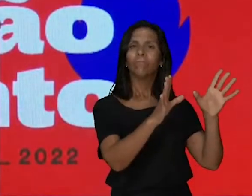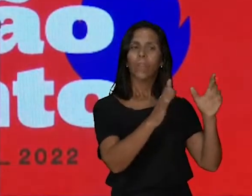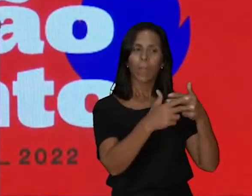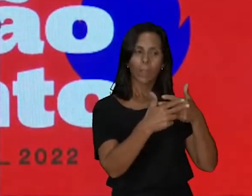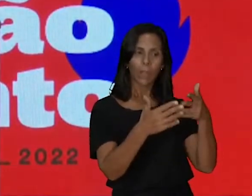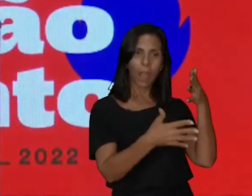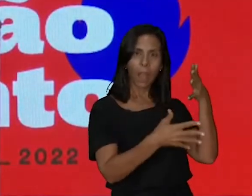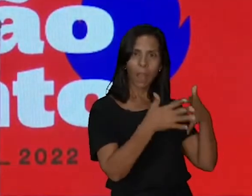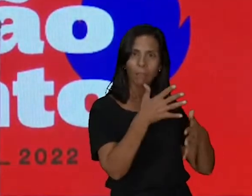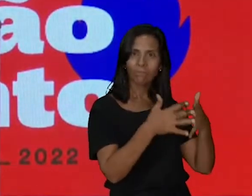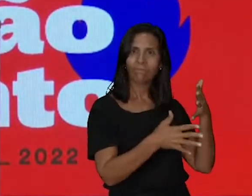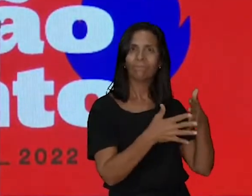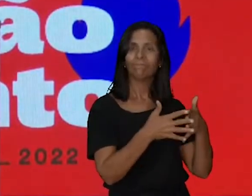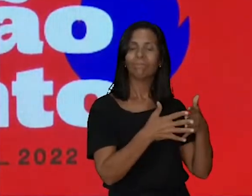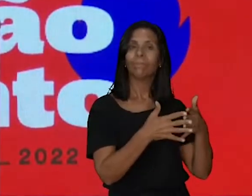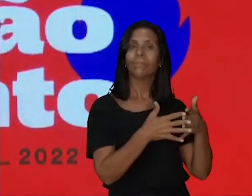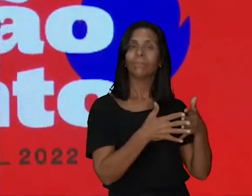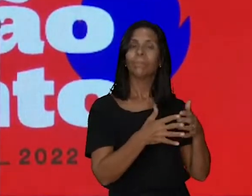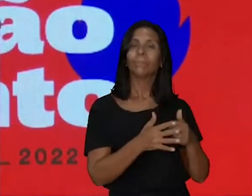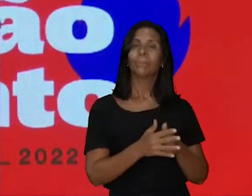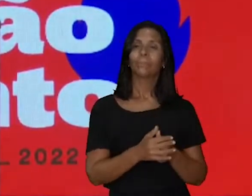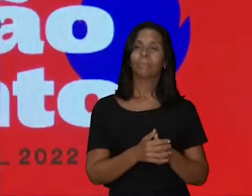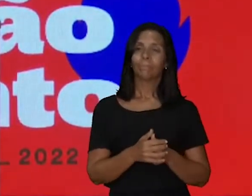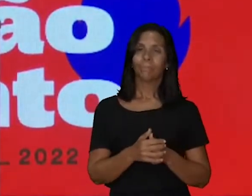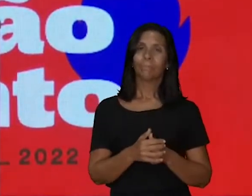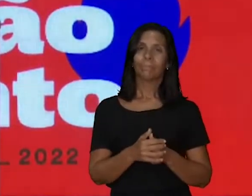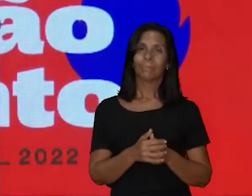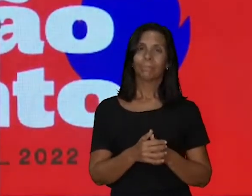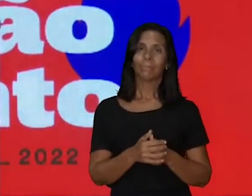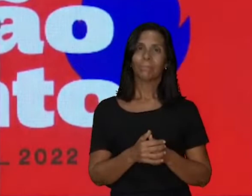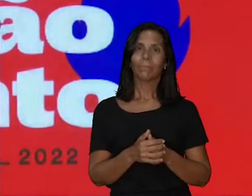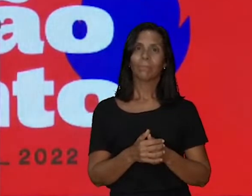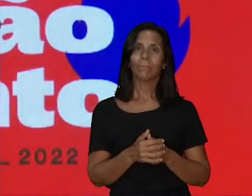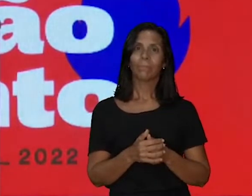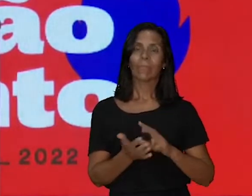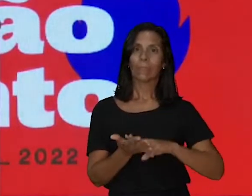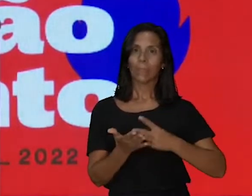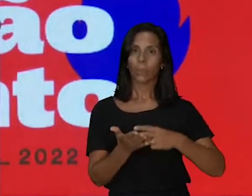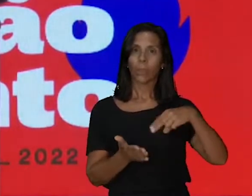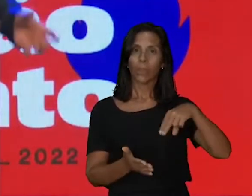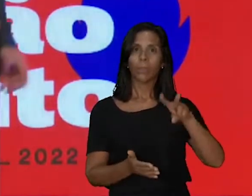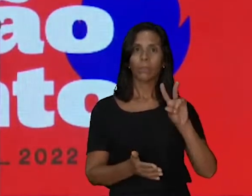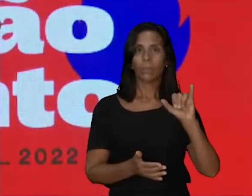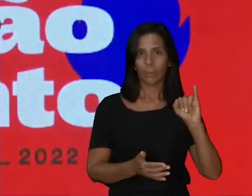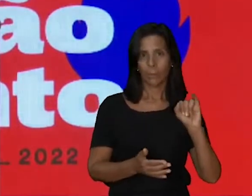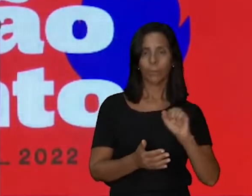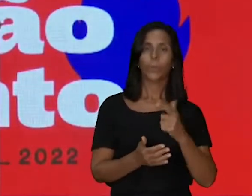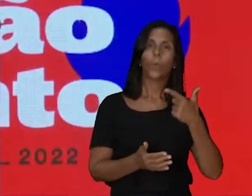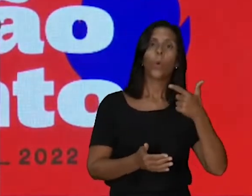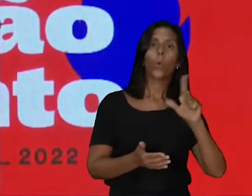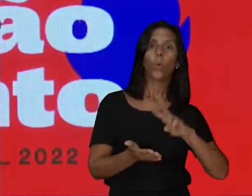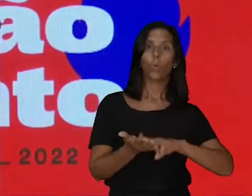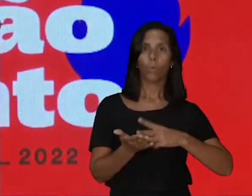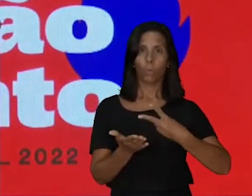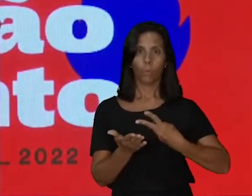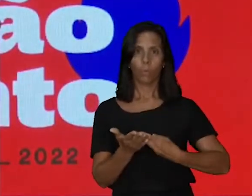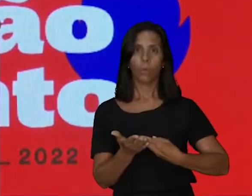atrapalha. E isso aqui é na NVI. Na NVT, que é uma outra versão, diz